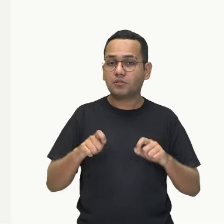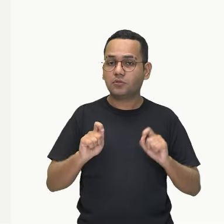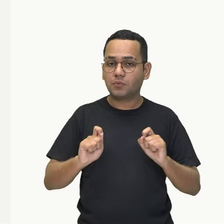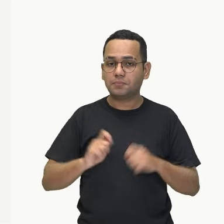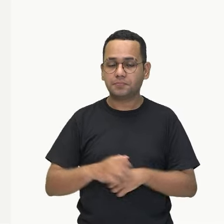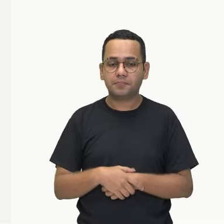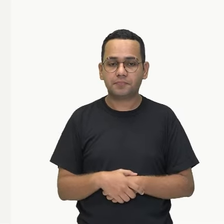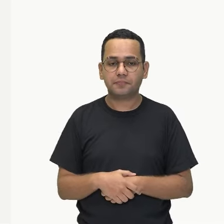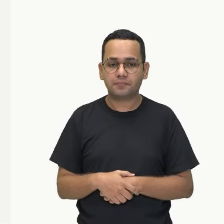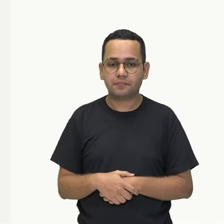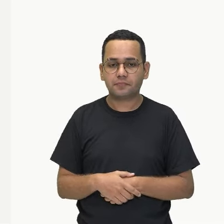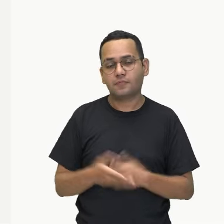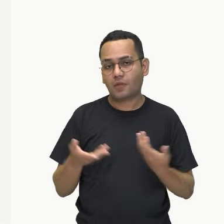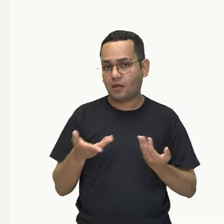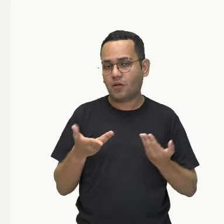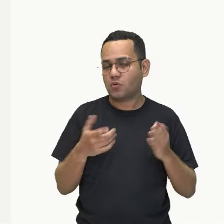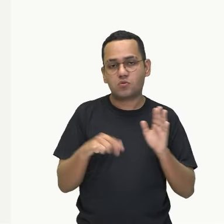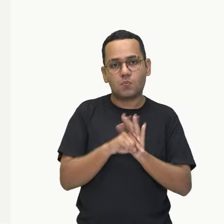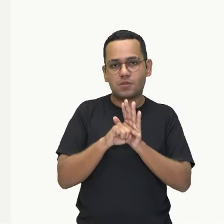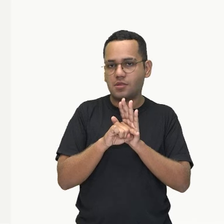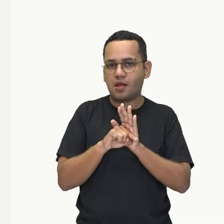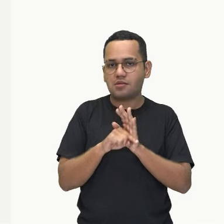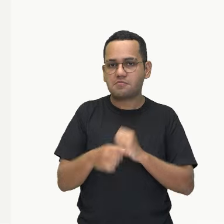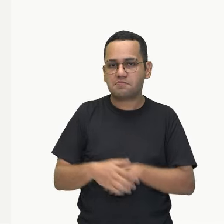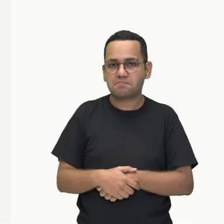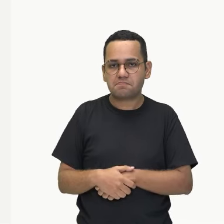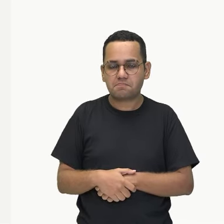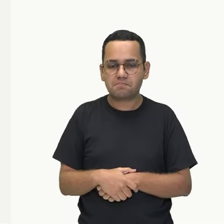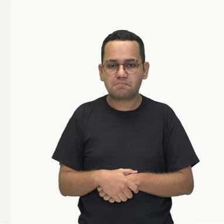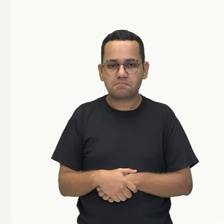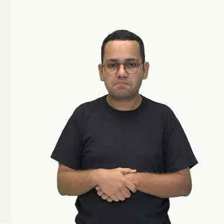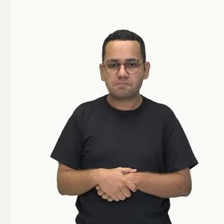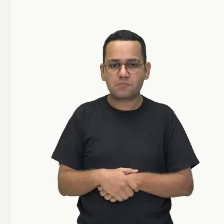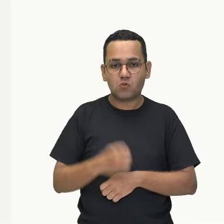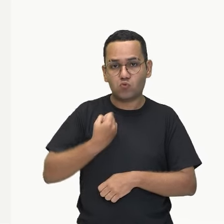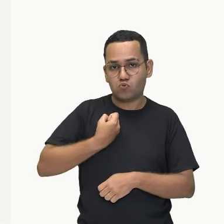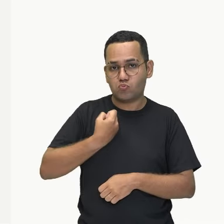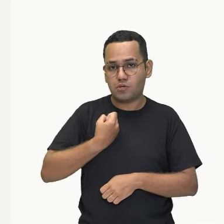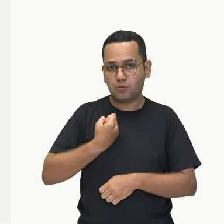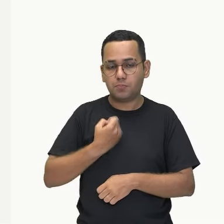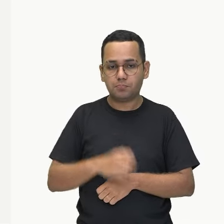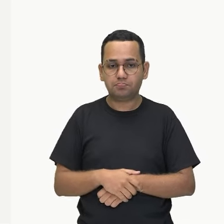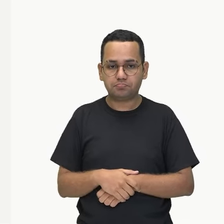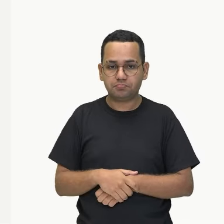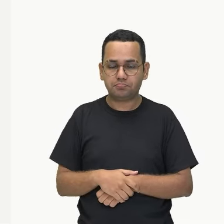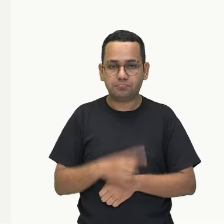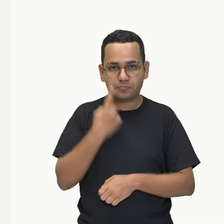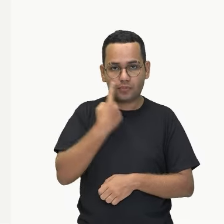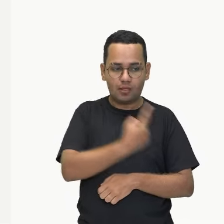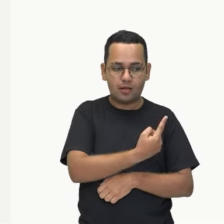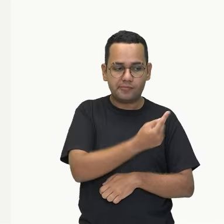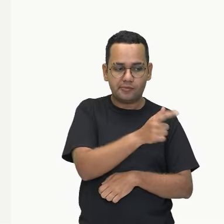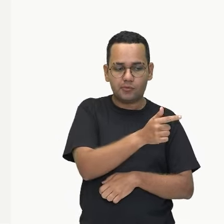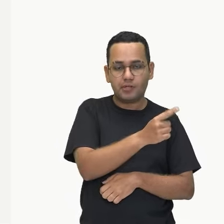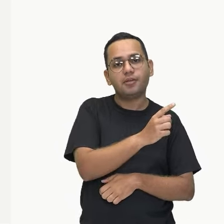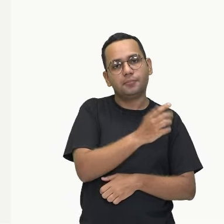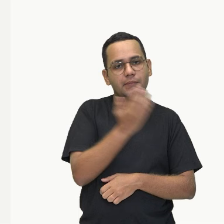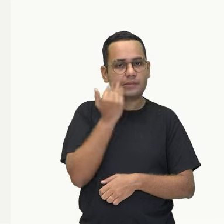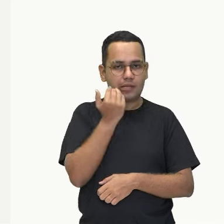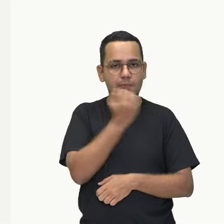Vou subtrair os meus coeficientes. Então, aqui não aparece, eu sei que é